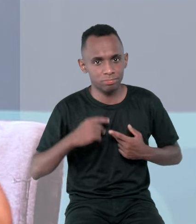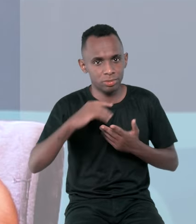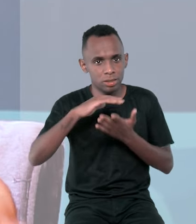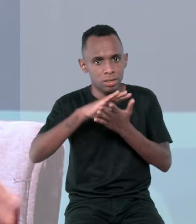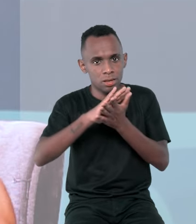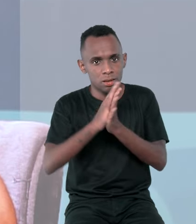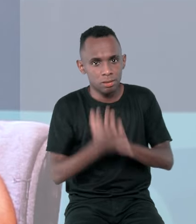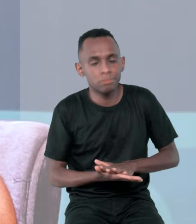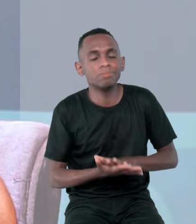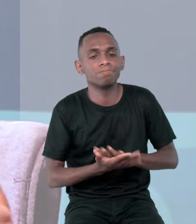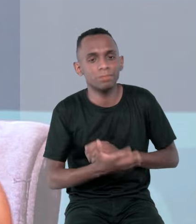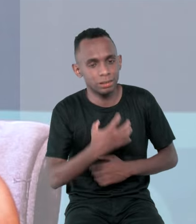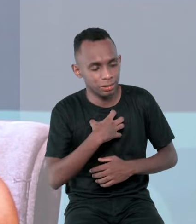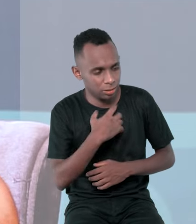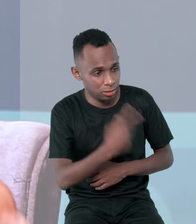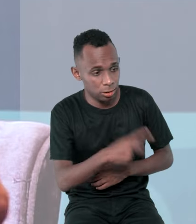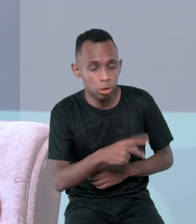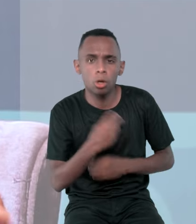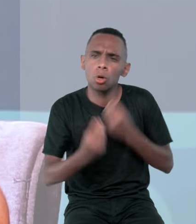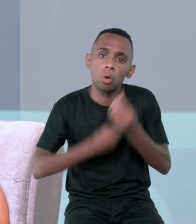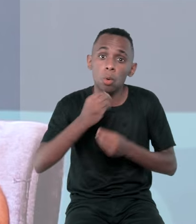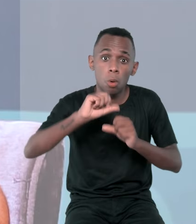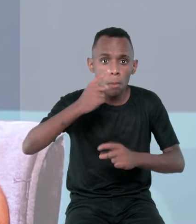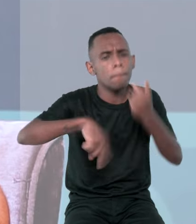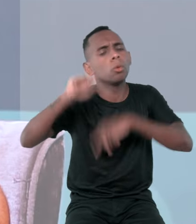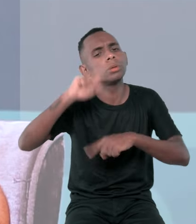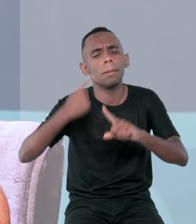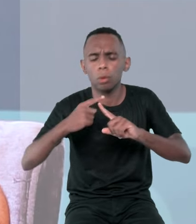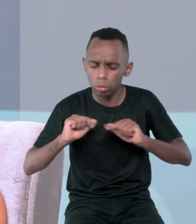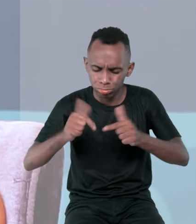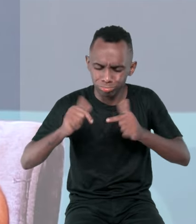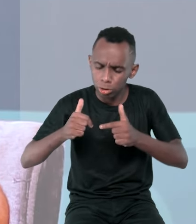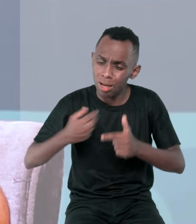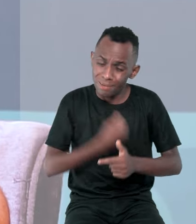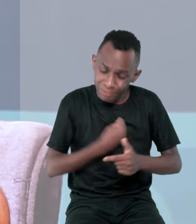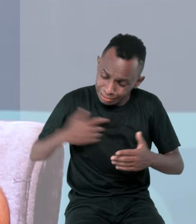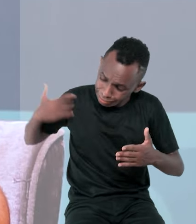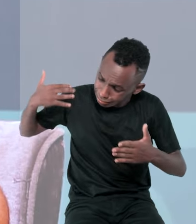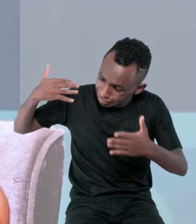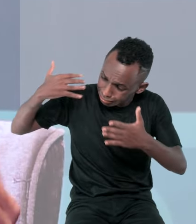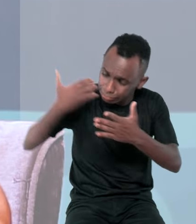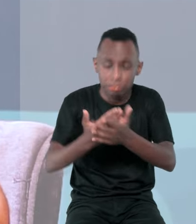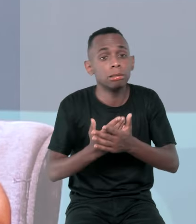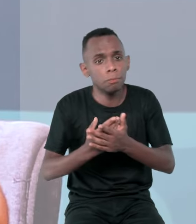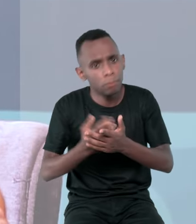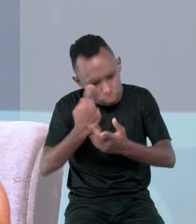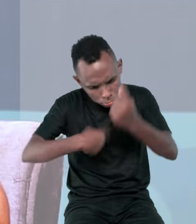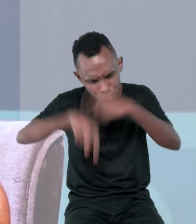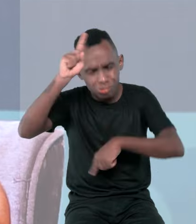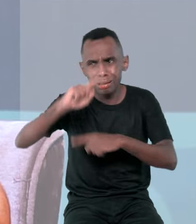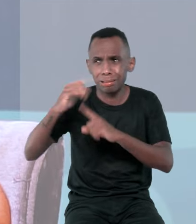O modo de regenerar essa mutilação, porque a gente luta justamente a vida toda para regenerar